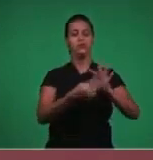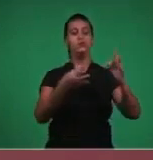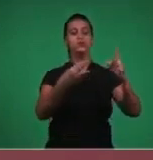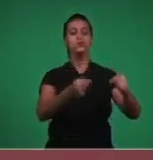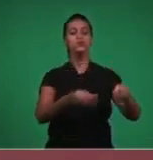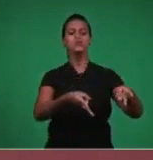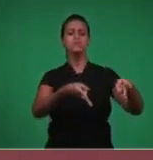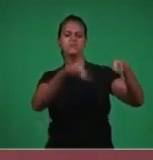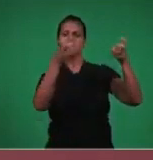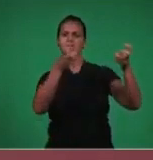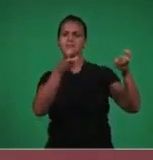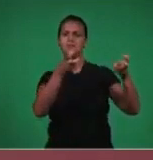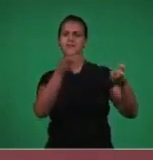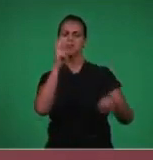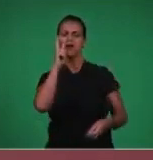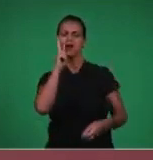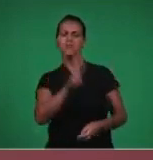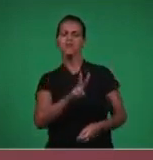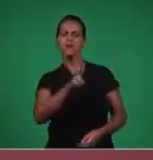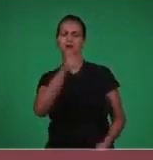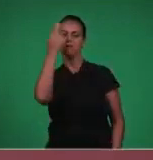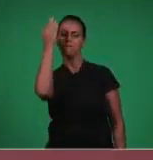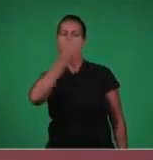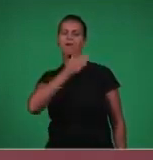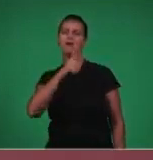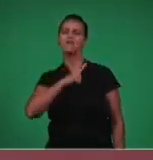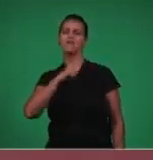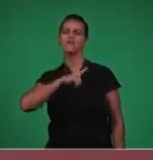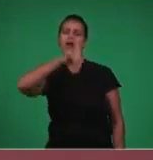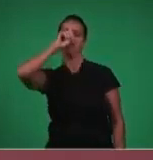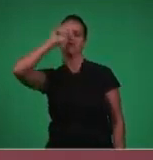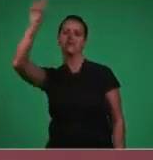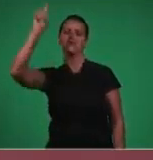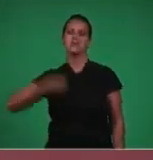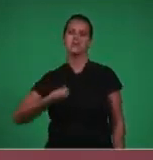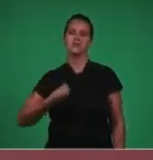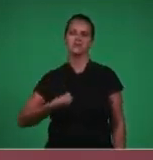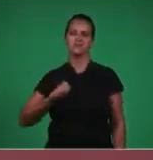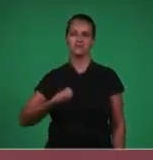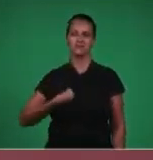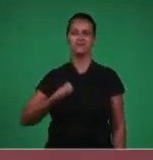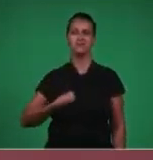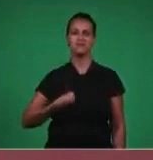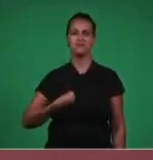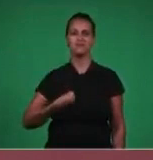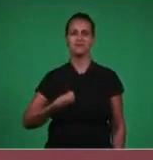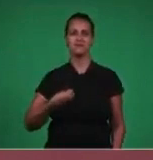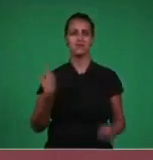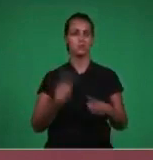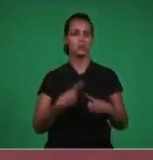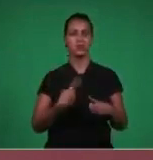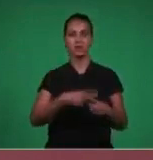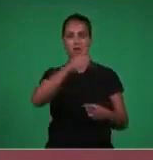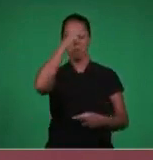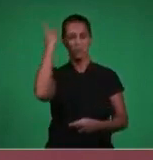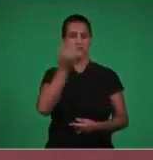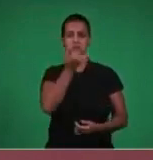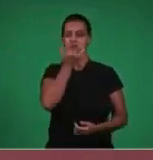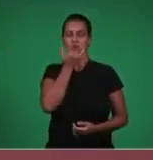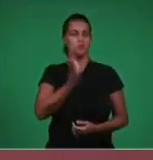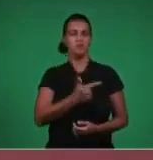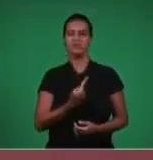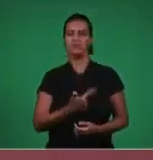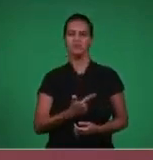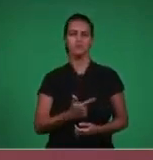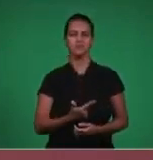Para que o homem ele fique inexcusável, para que ele não tenha desculpas diante de Deus e